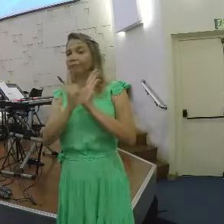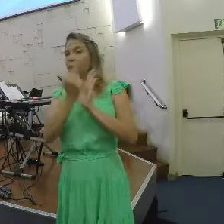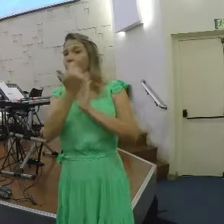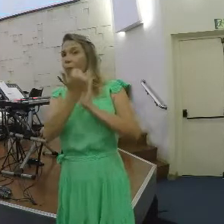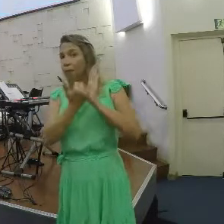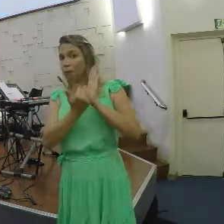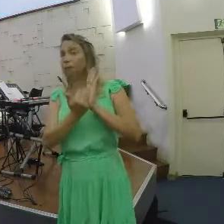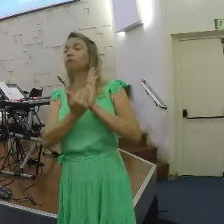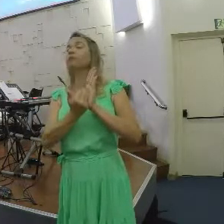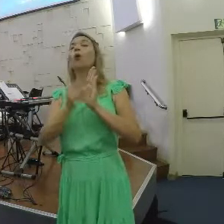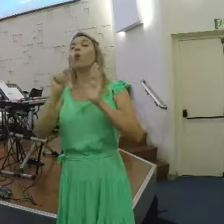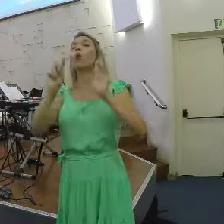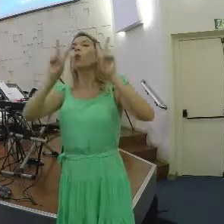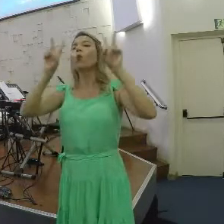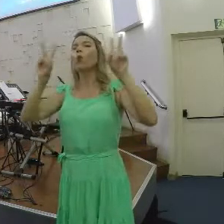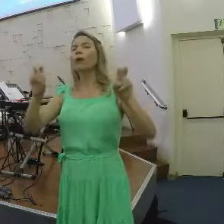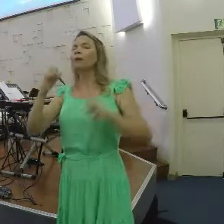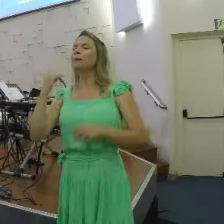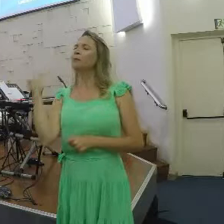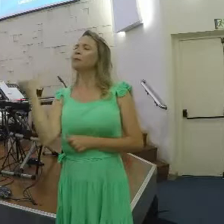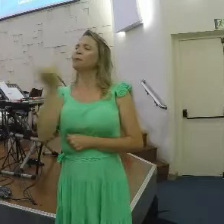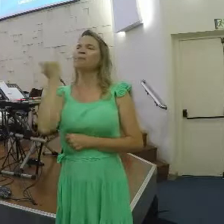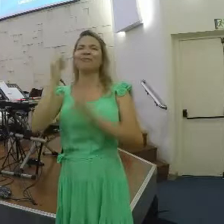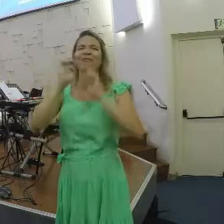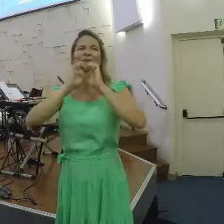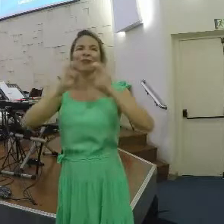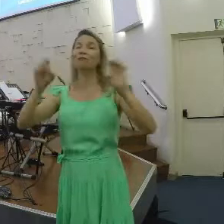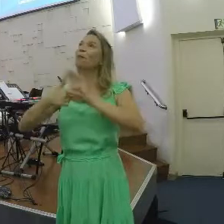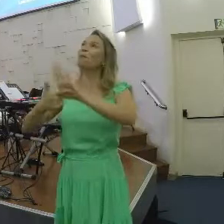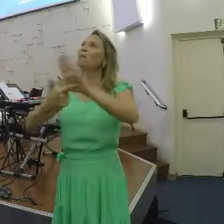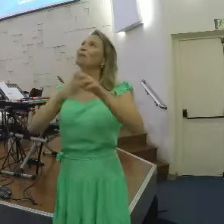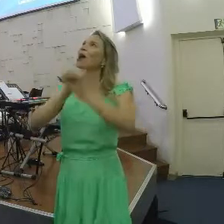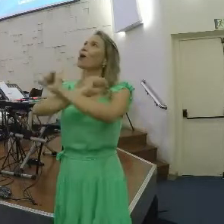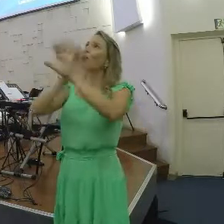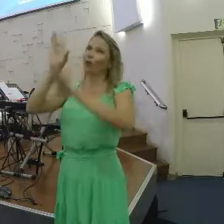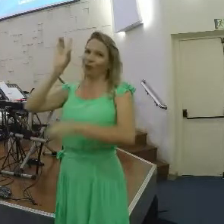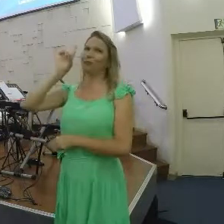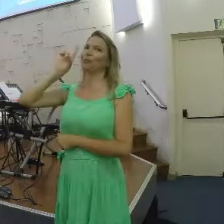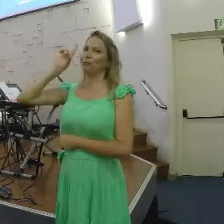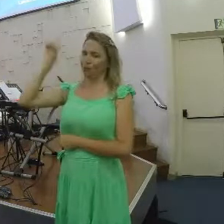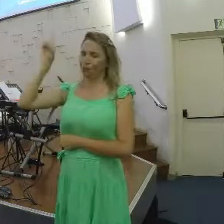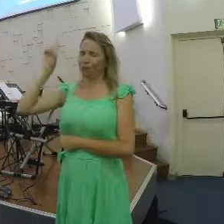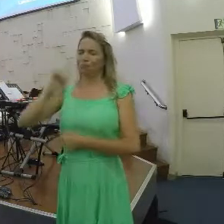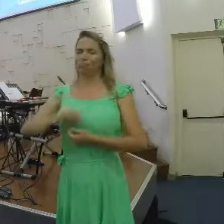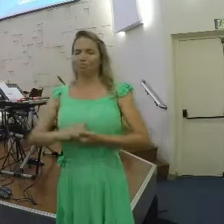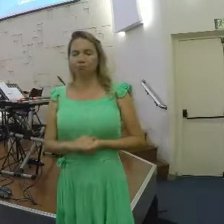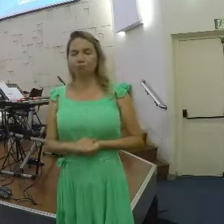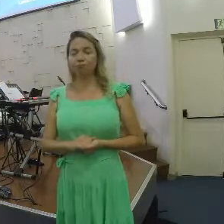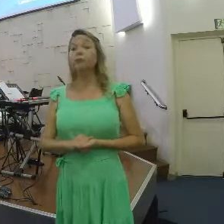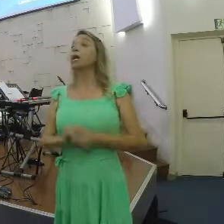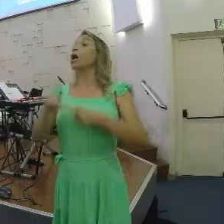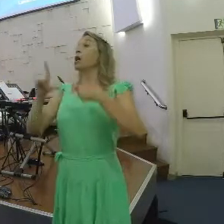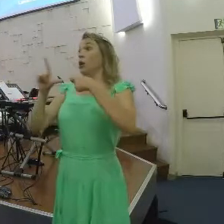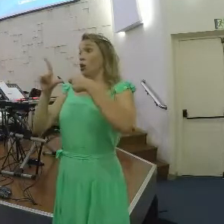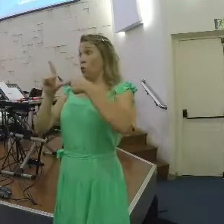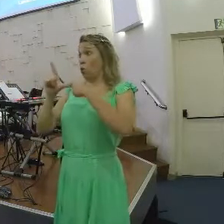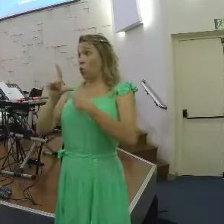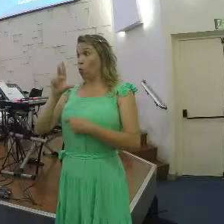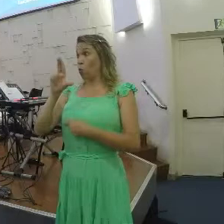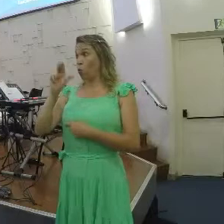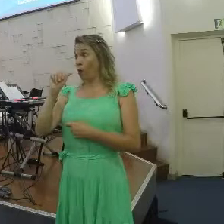que frutifiquemos para a glória de Deus. Lucas, capítulo